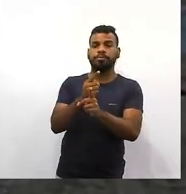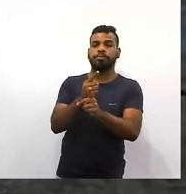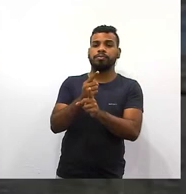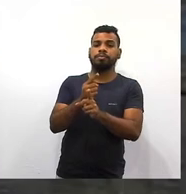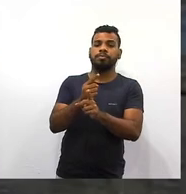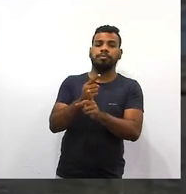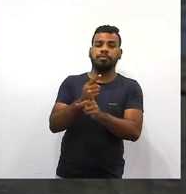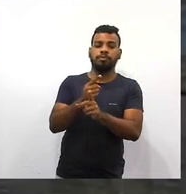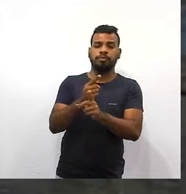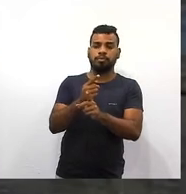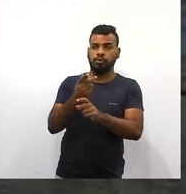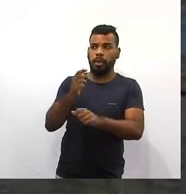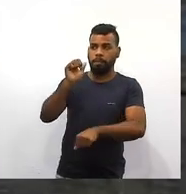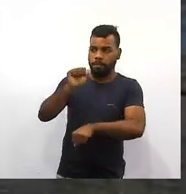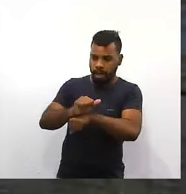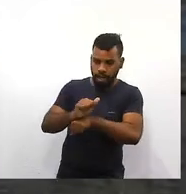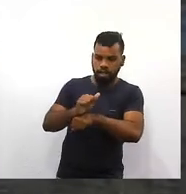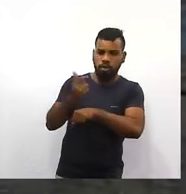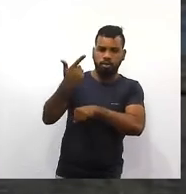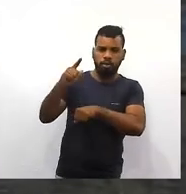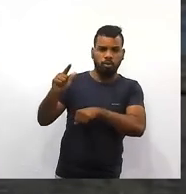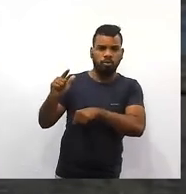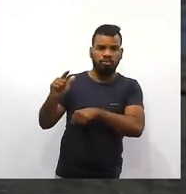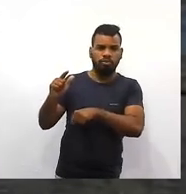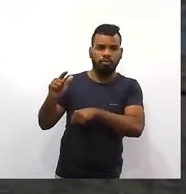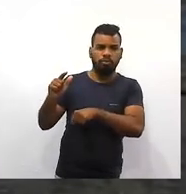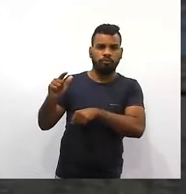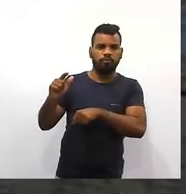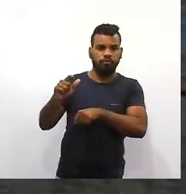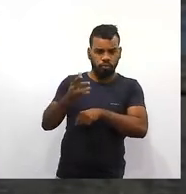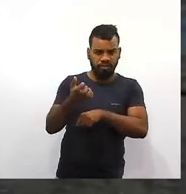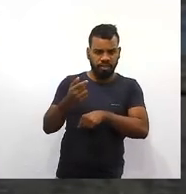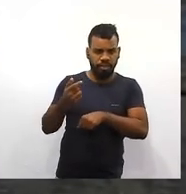uma outra parada, né? Que tem a questão